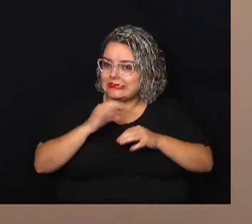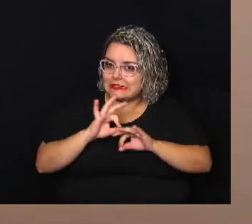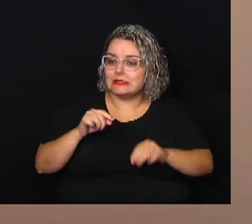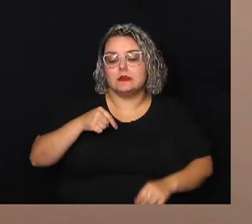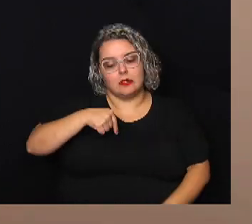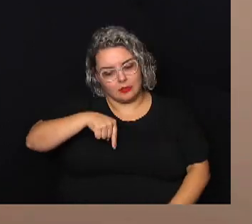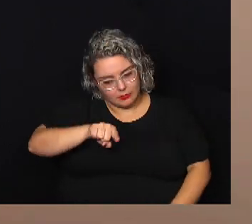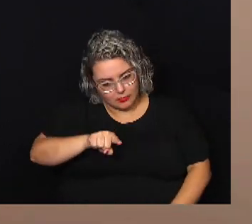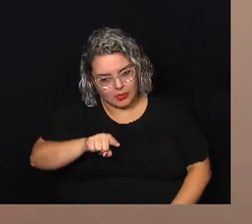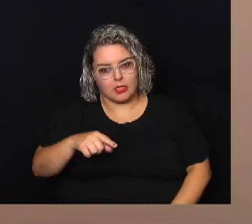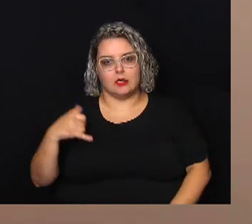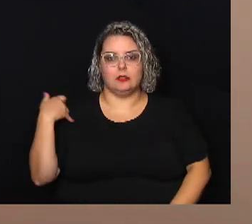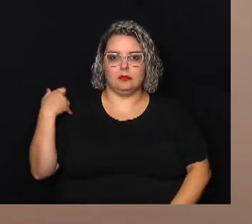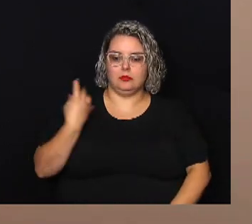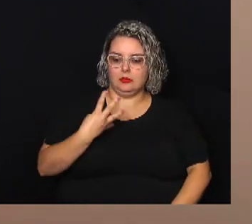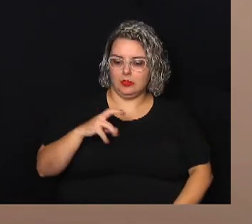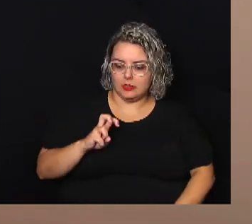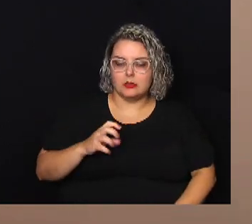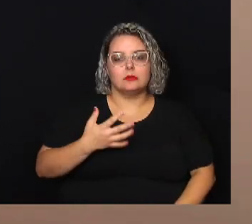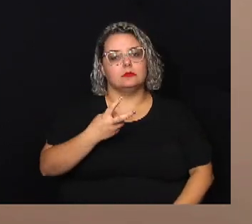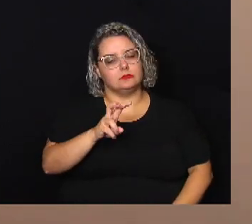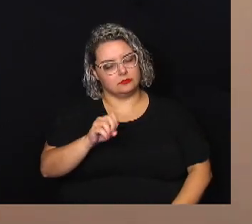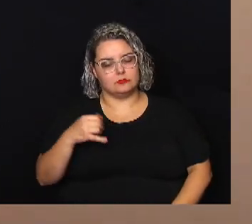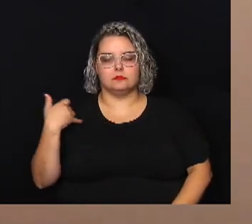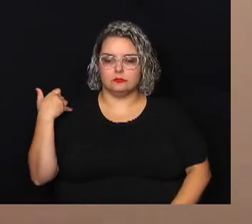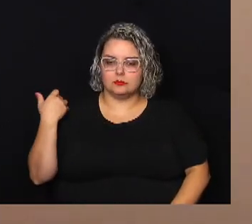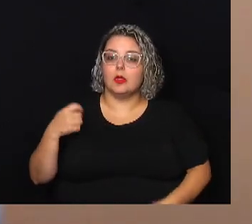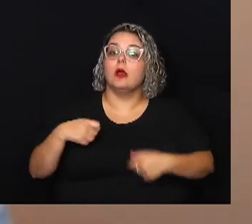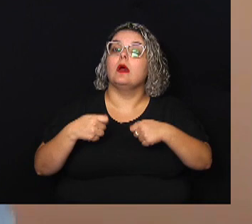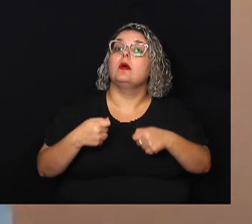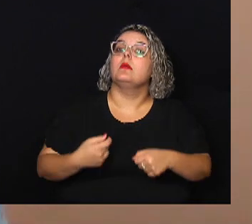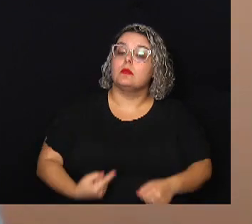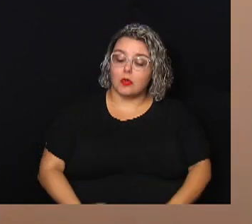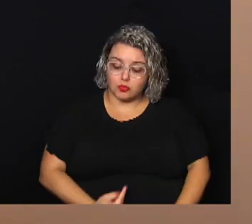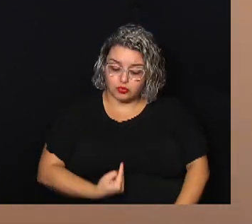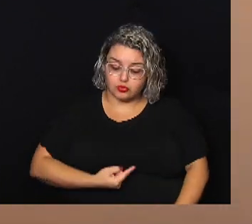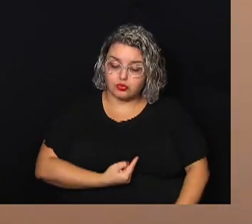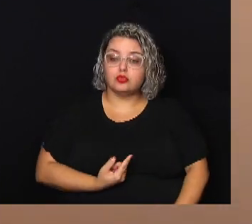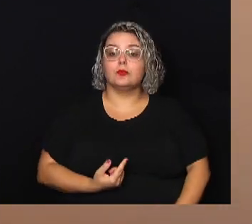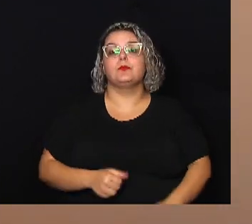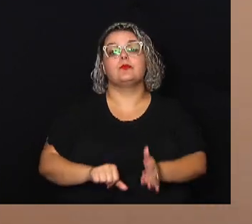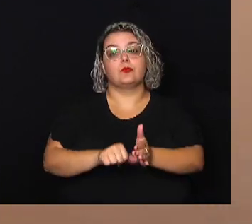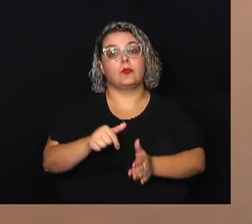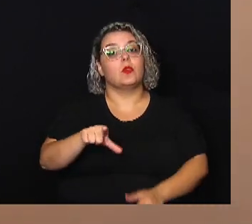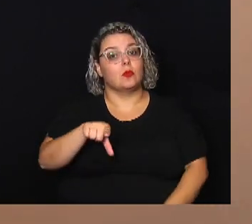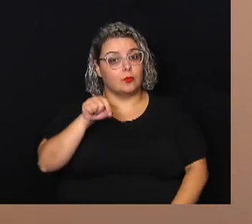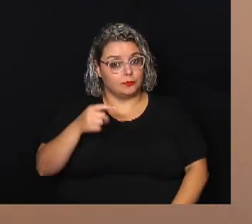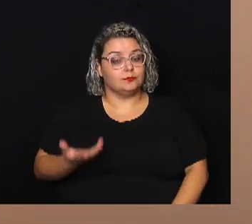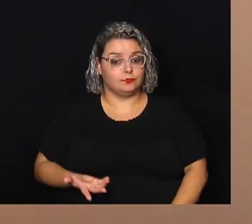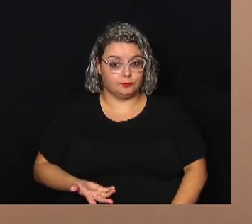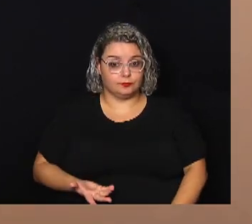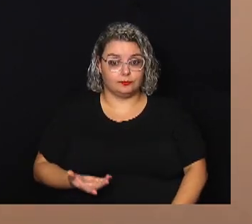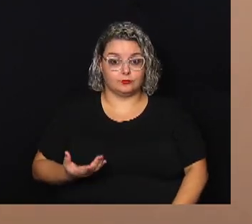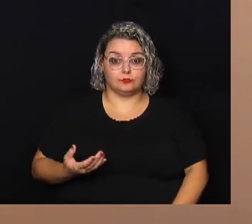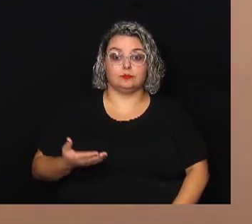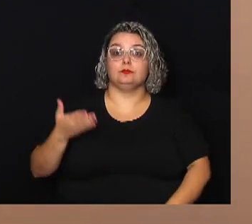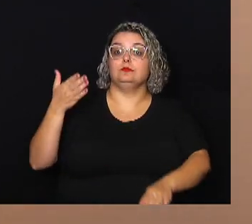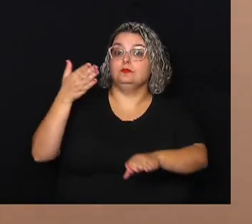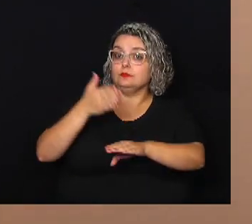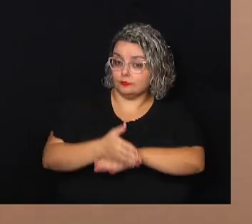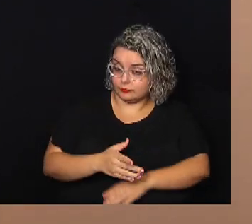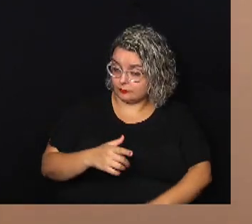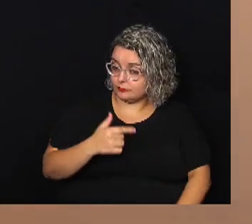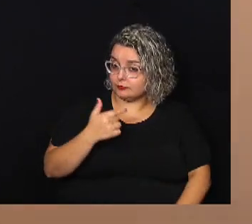chegou nos 45, 50 anos, ele precisa fazer uma colono, que é a nossa primeira opção. Se não tiver acesso a essa